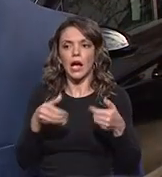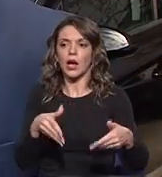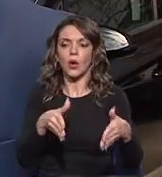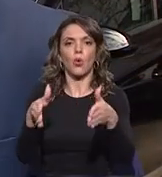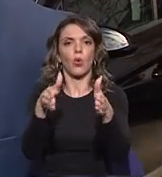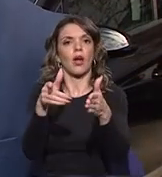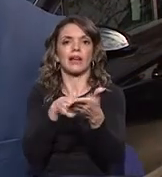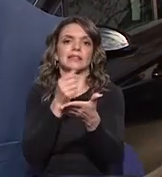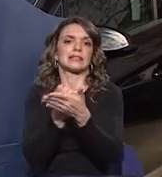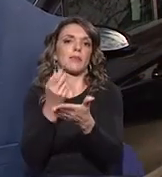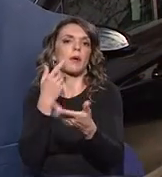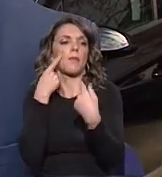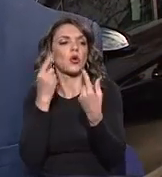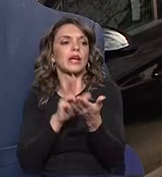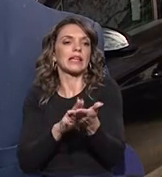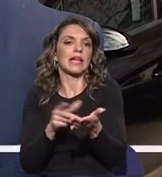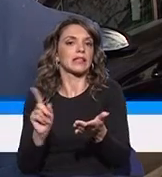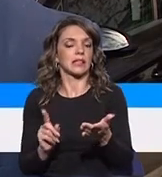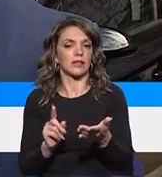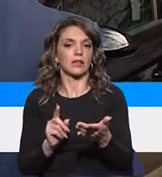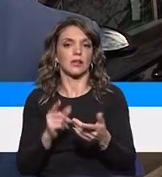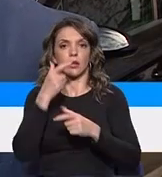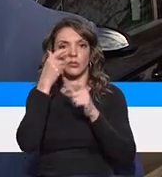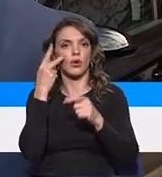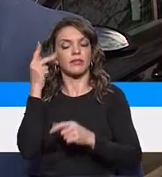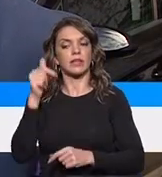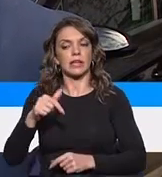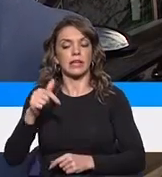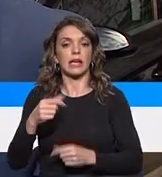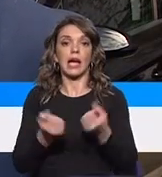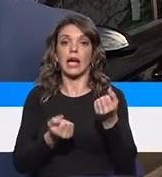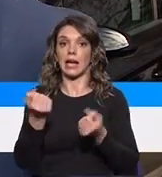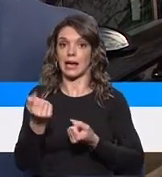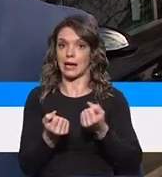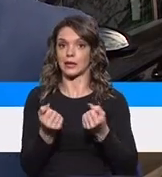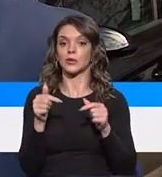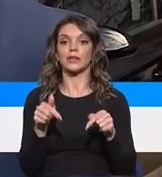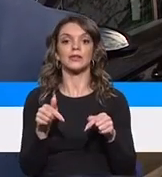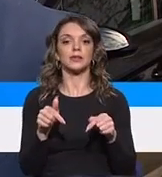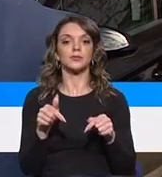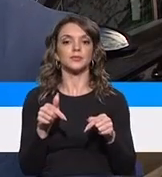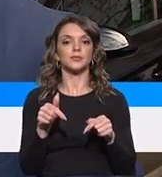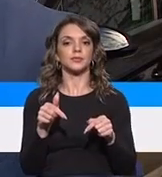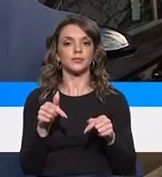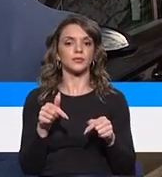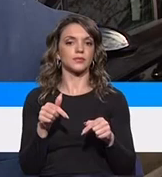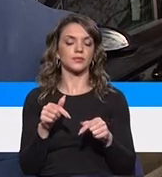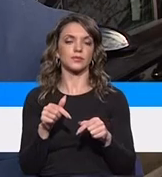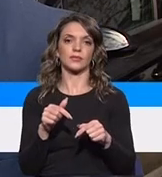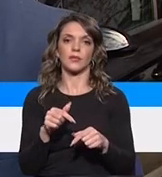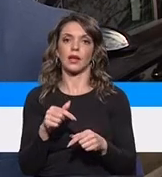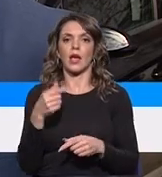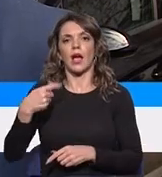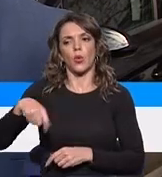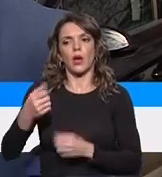a realidade dos residentes cá, porque nós temos aqui um parque automóvel muito abrangente a nível de rentacars e de